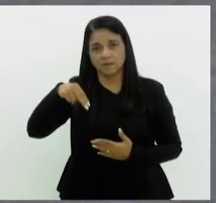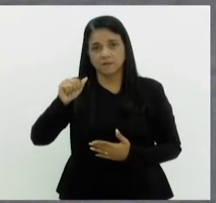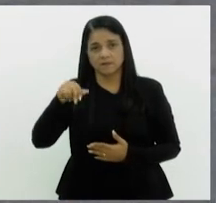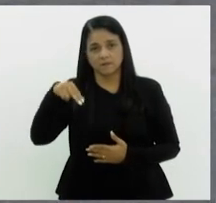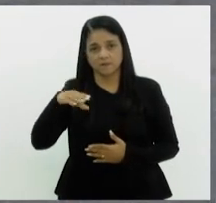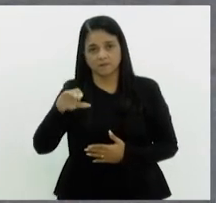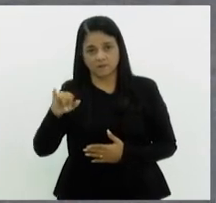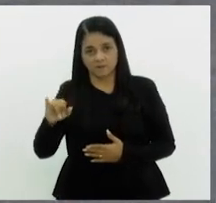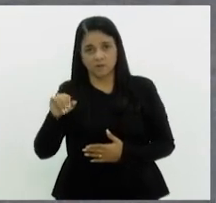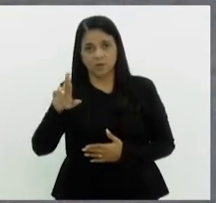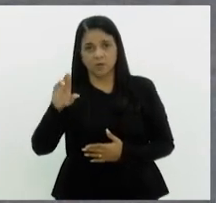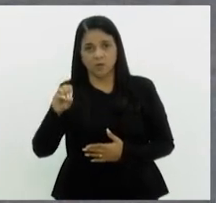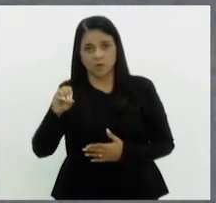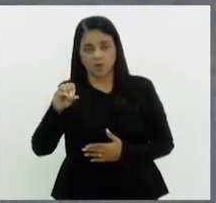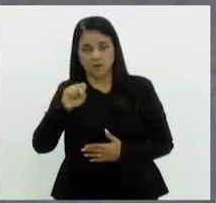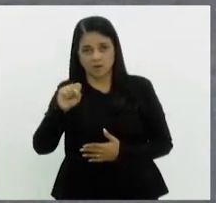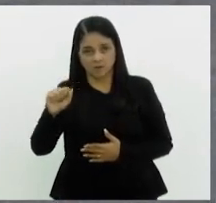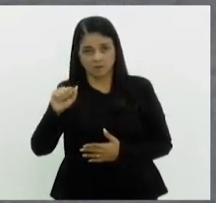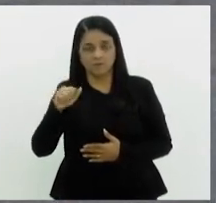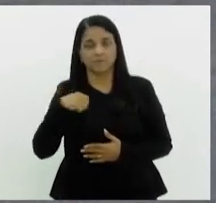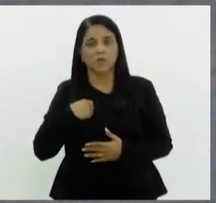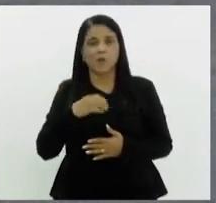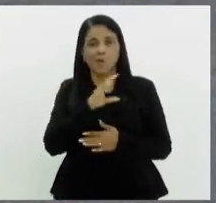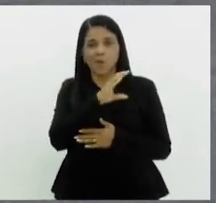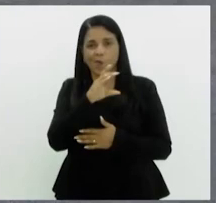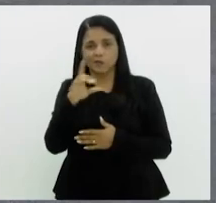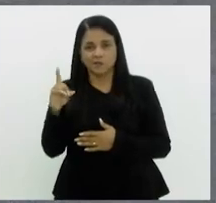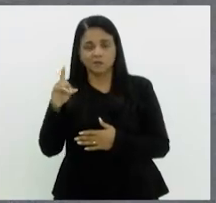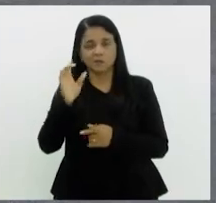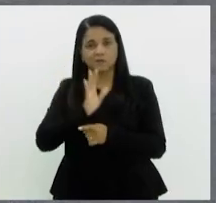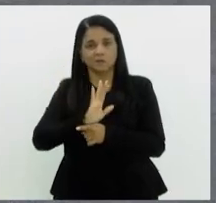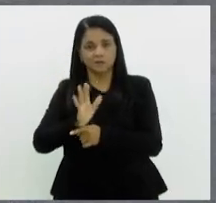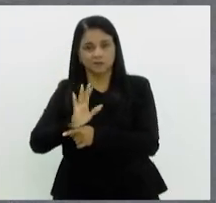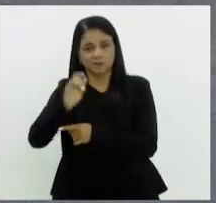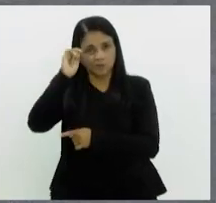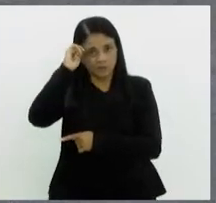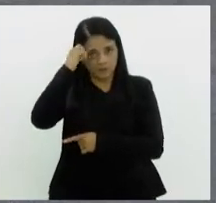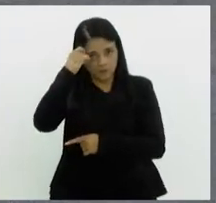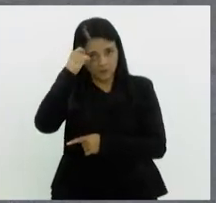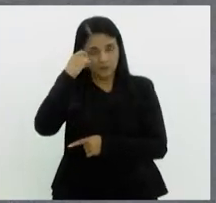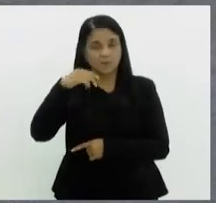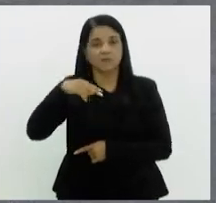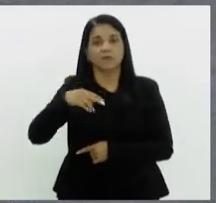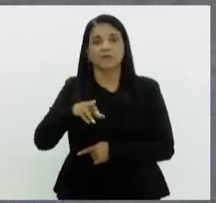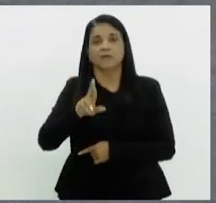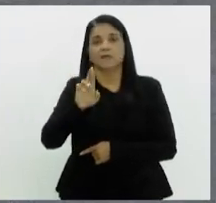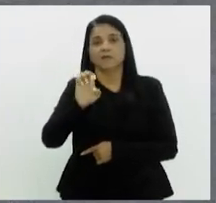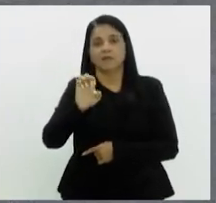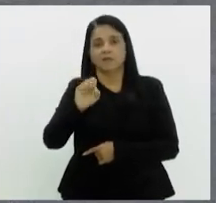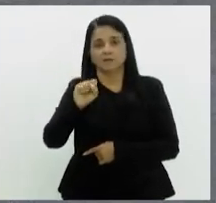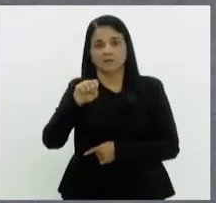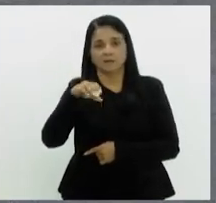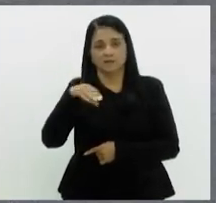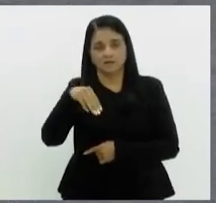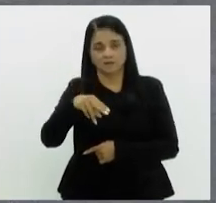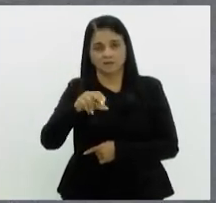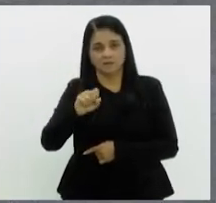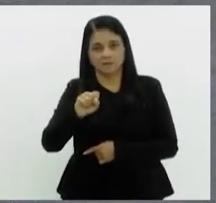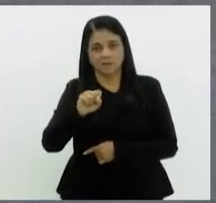coordenadora do Cinema Negro do Renascença Clube. Muito obrigada, dona Nancy, pela sua presença.